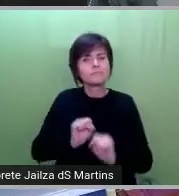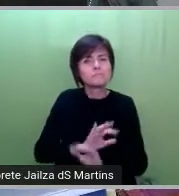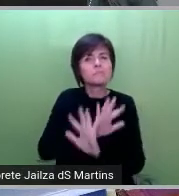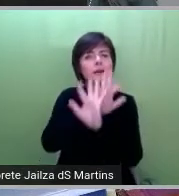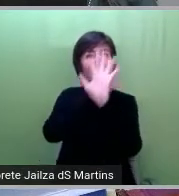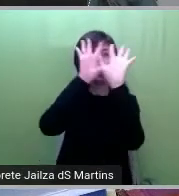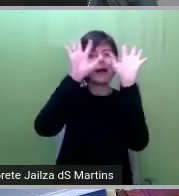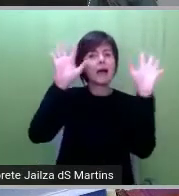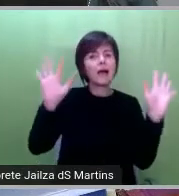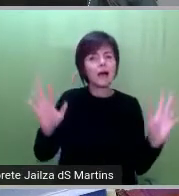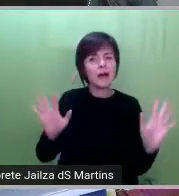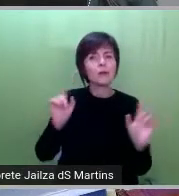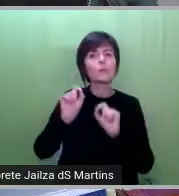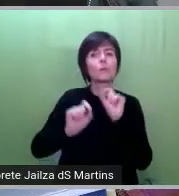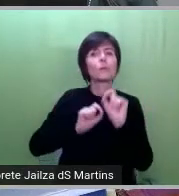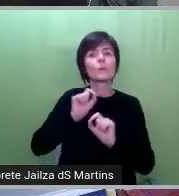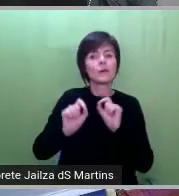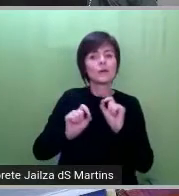Matias falou.